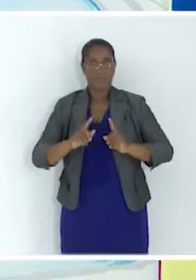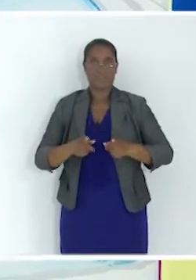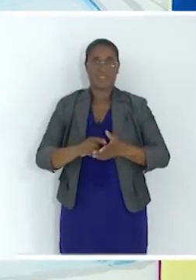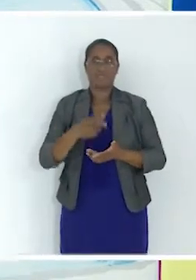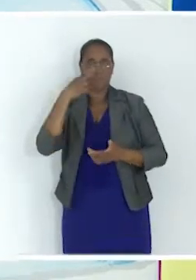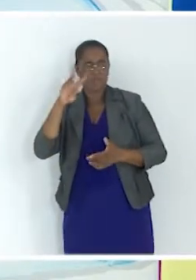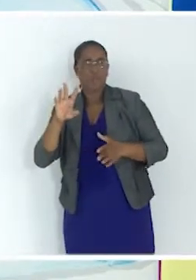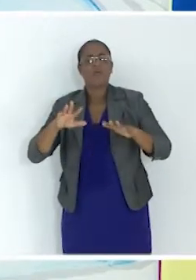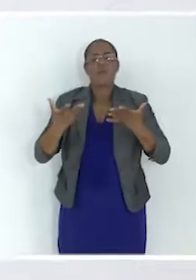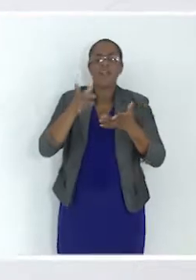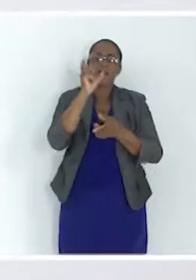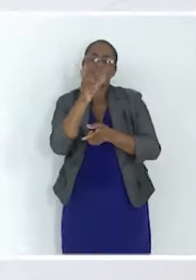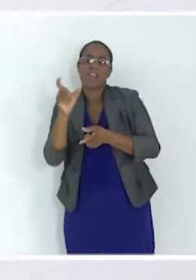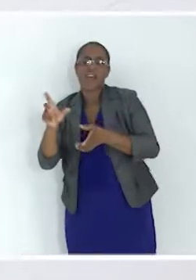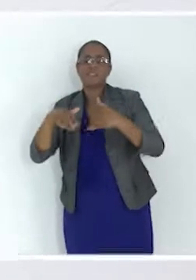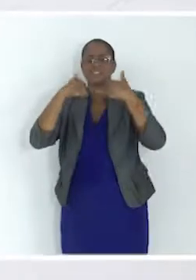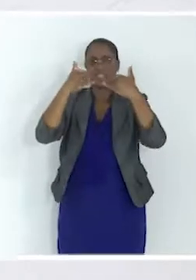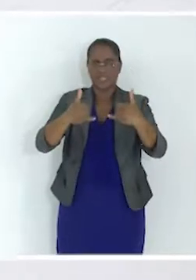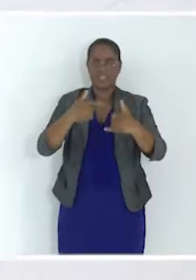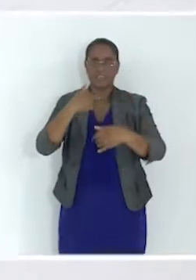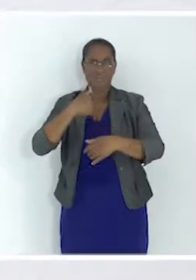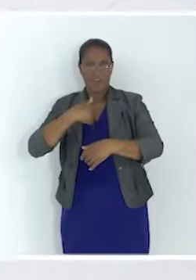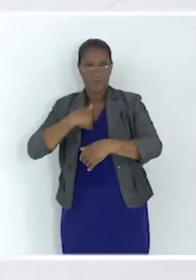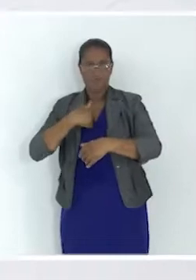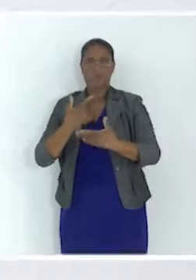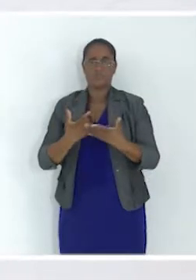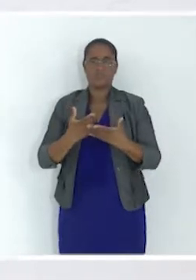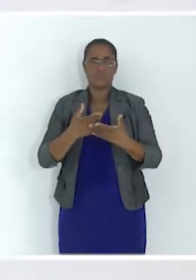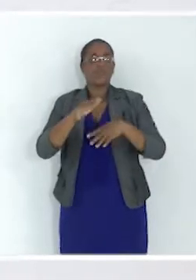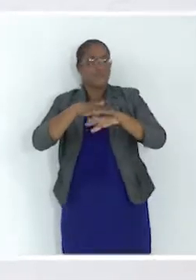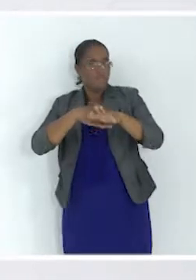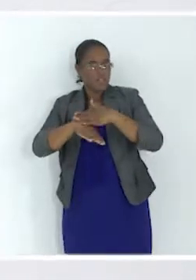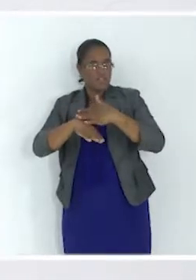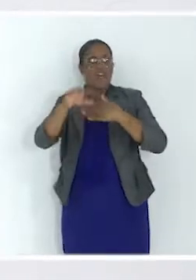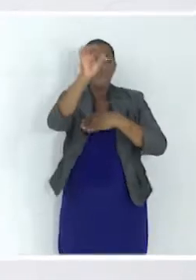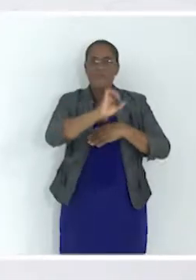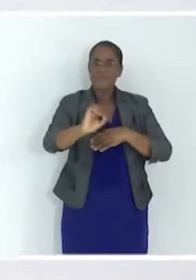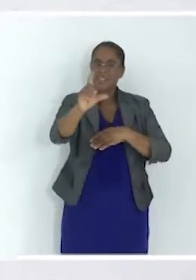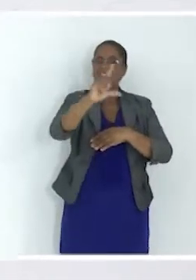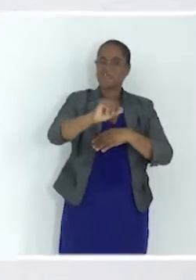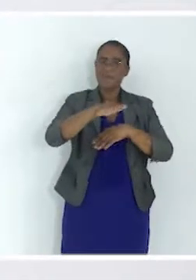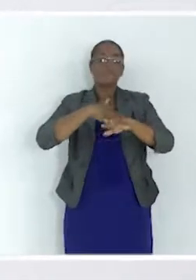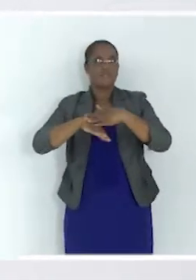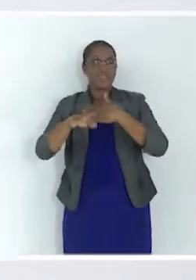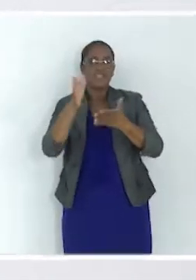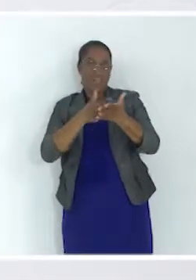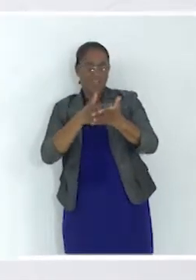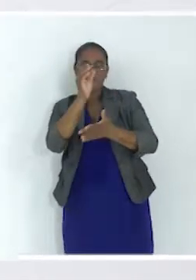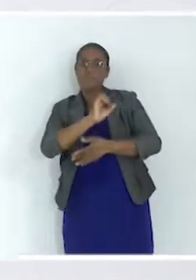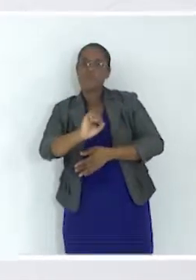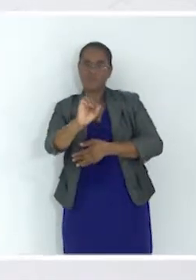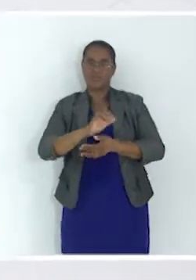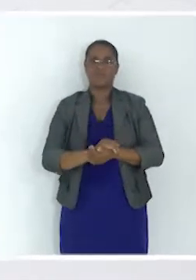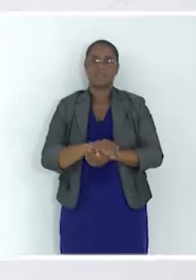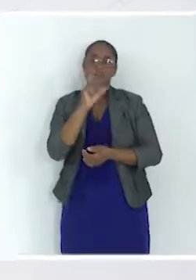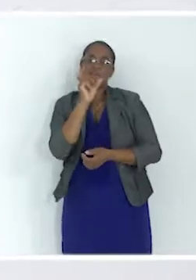Eu fiz, vocês também vão fazer no vosso caderno. a palavra